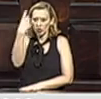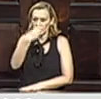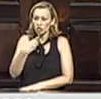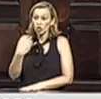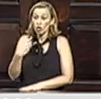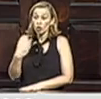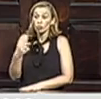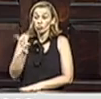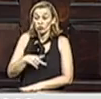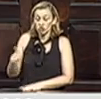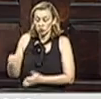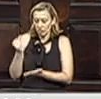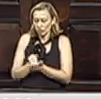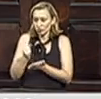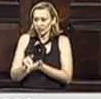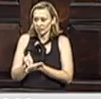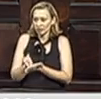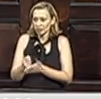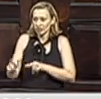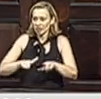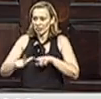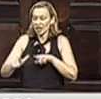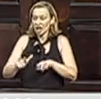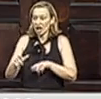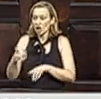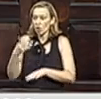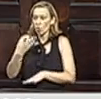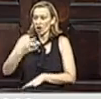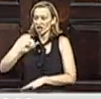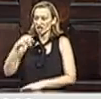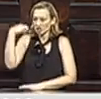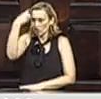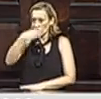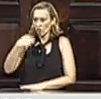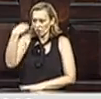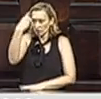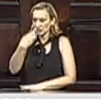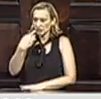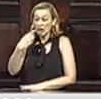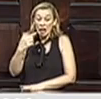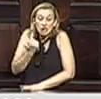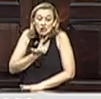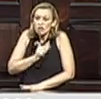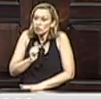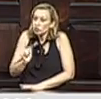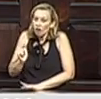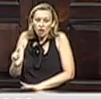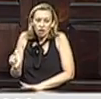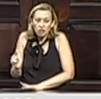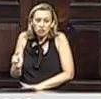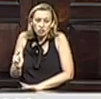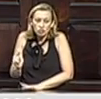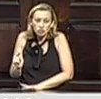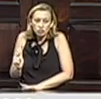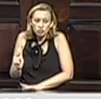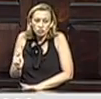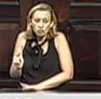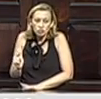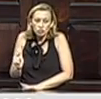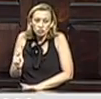contratado para trabalhar 40 horas, ele não tem a possibilidade de um outro